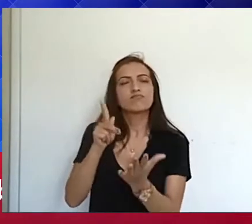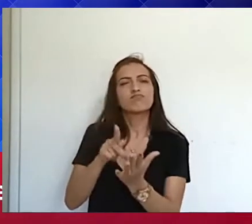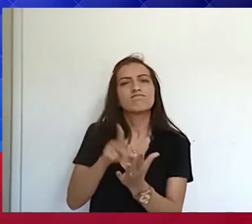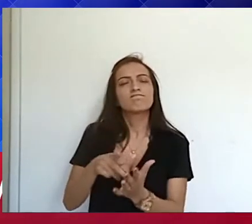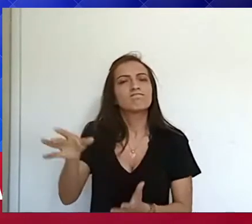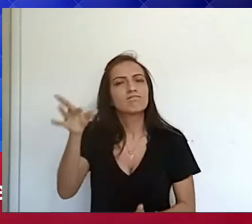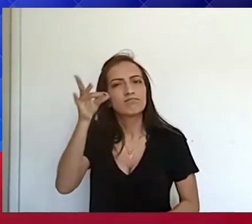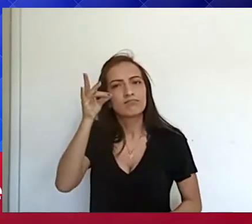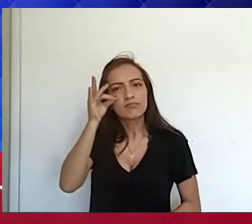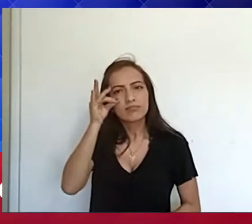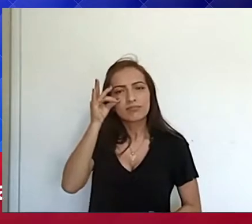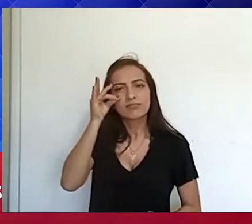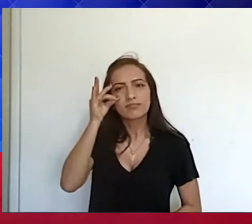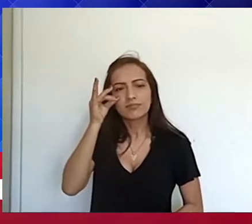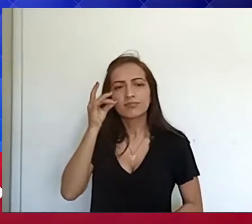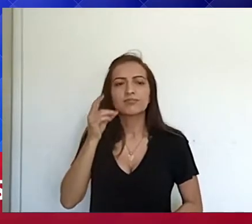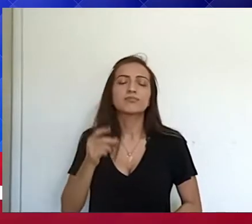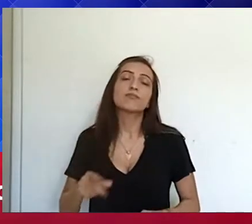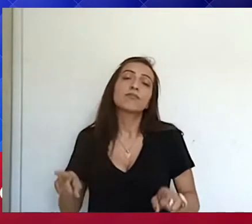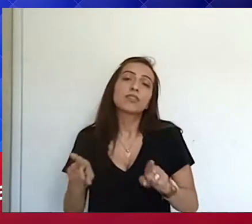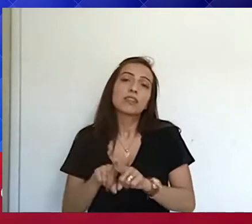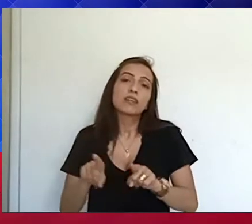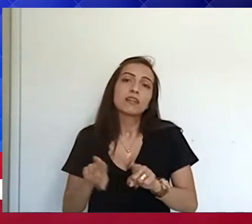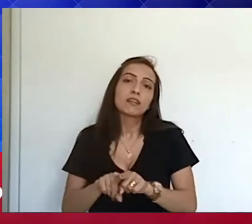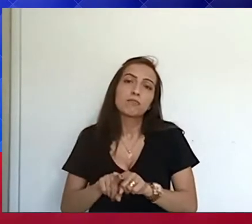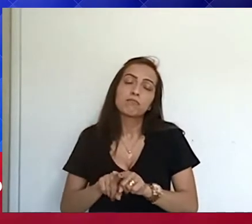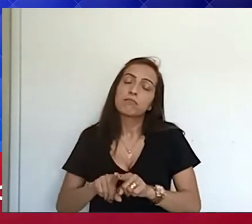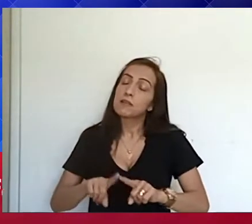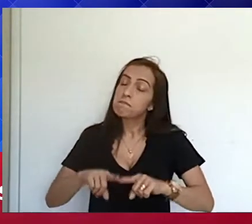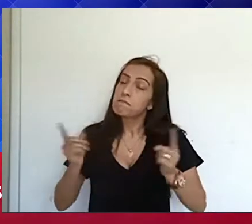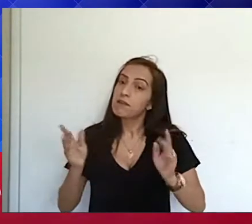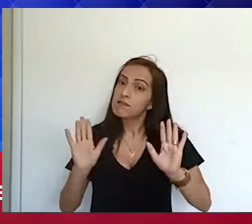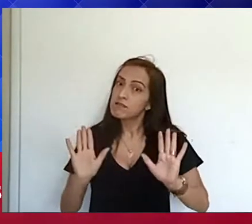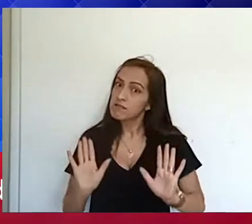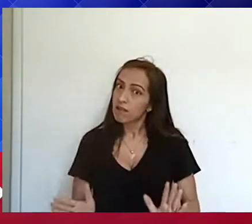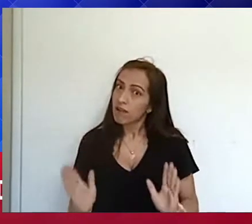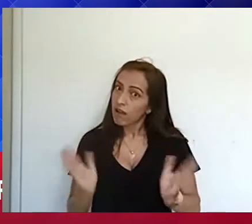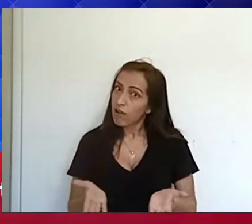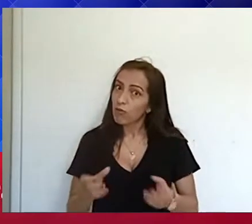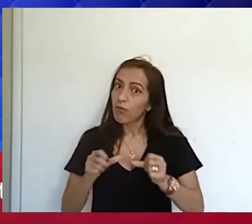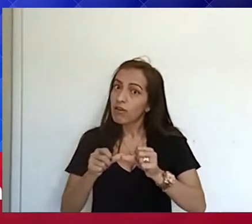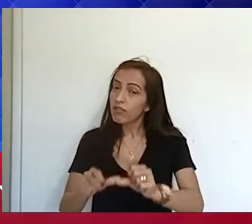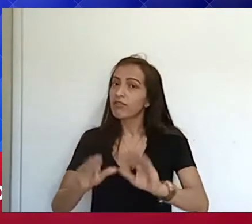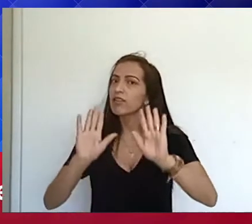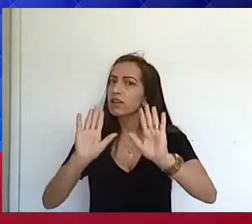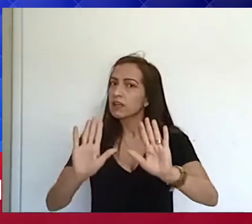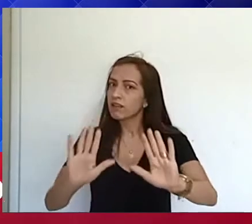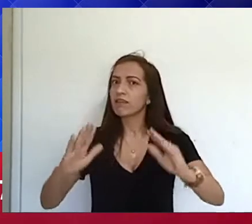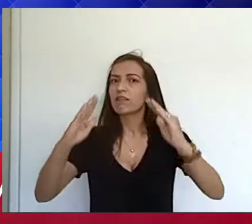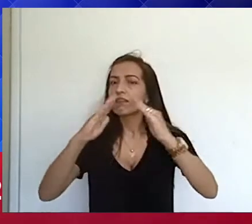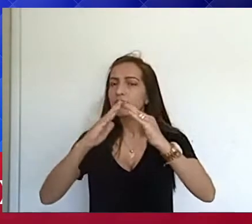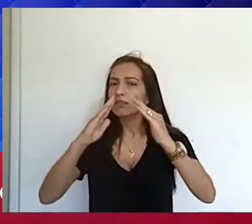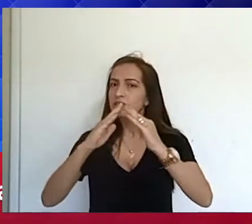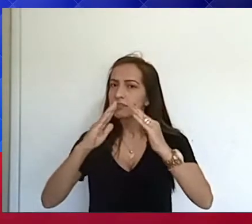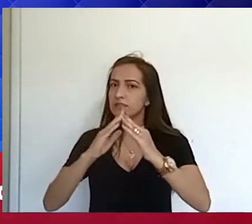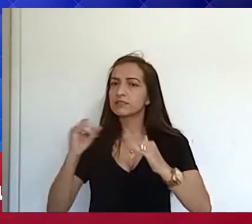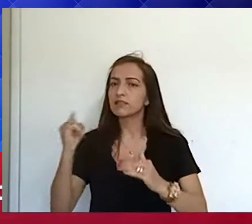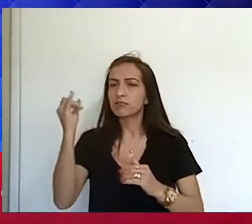processo físico presencial, mas por enquanto não se esqueçam, fiquem em casa, quem puder fique em casa, né? Tomem